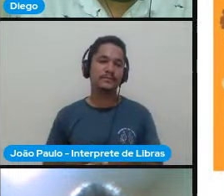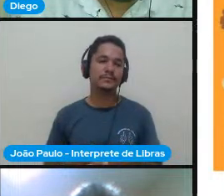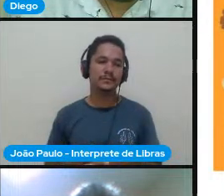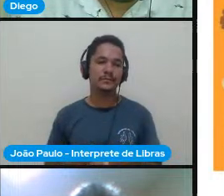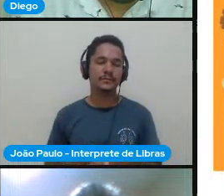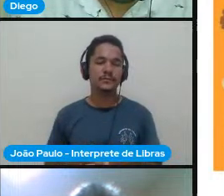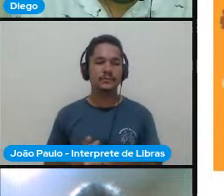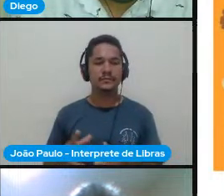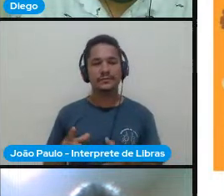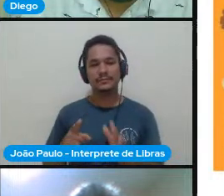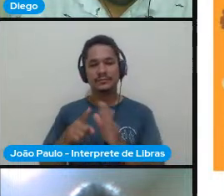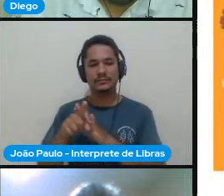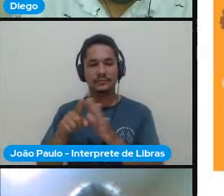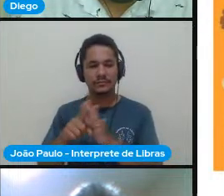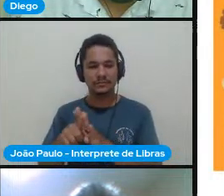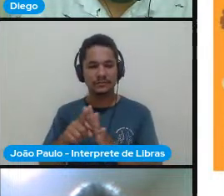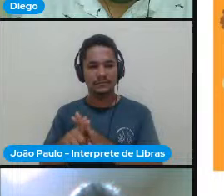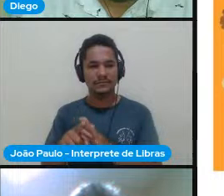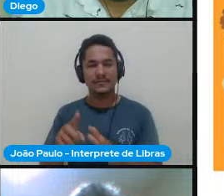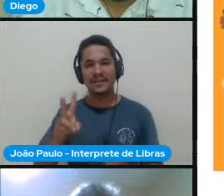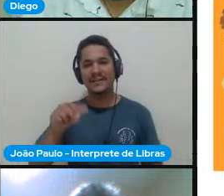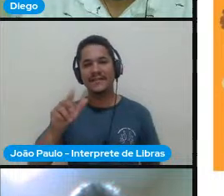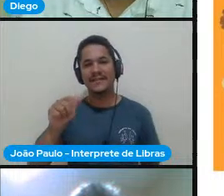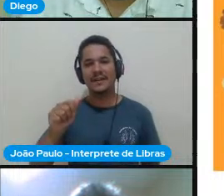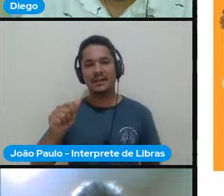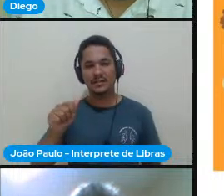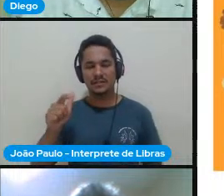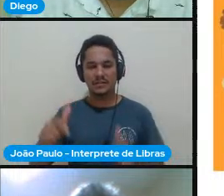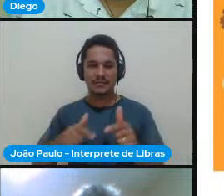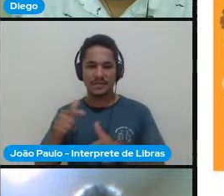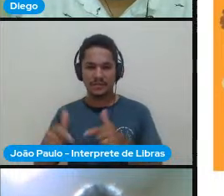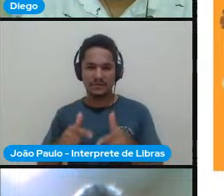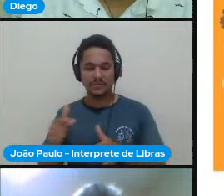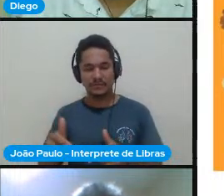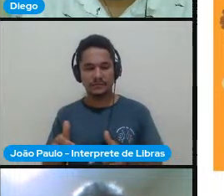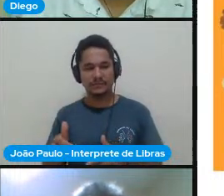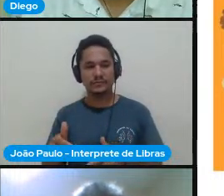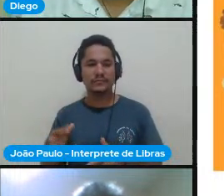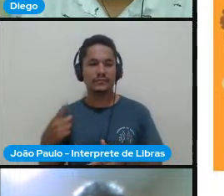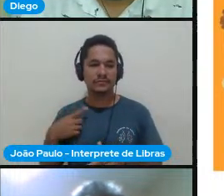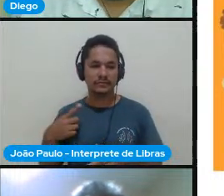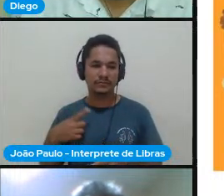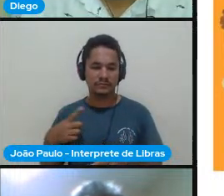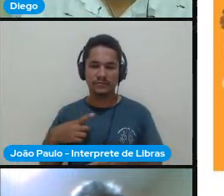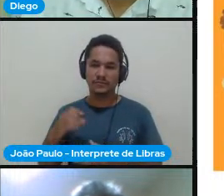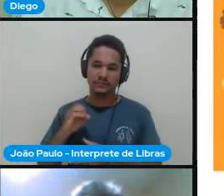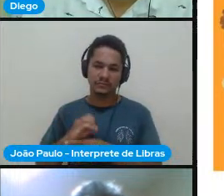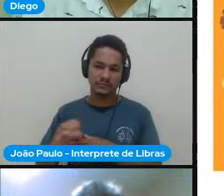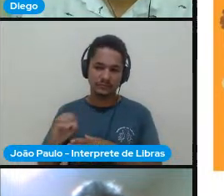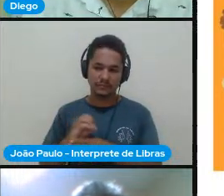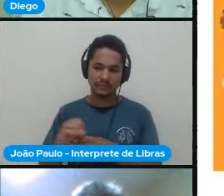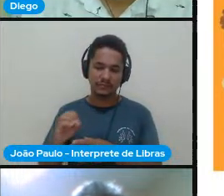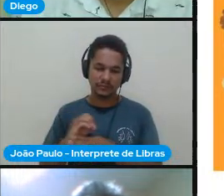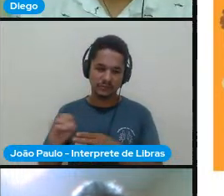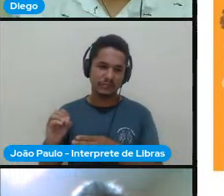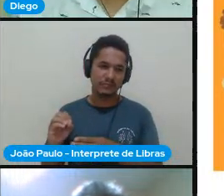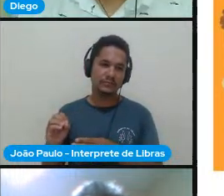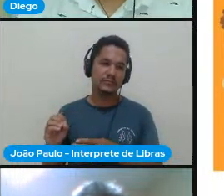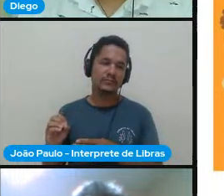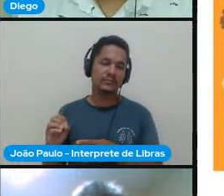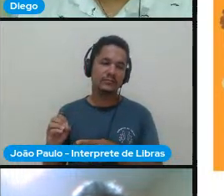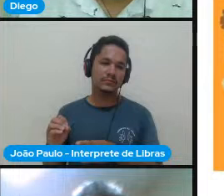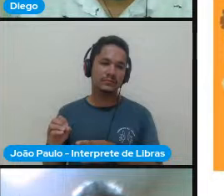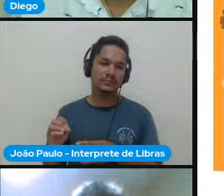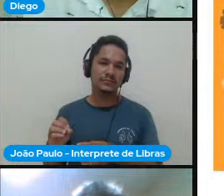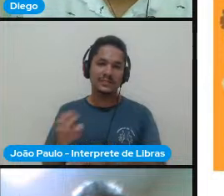Tem perguntas sobre vagas de emprego. Nós teremos como oficina com